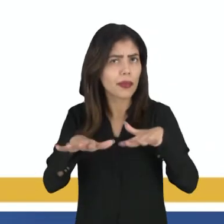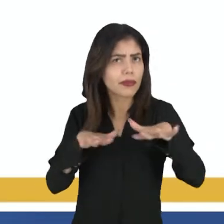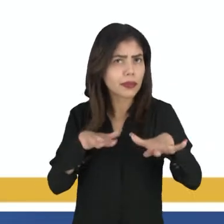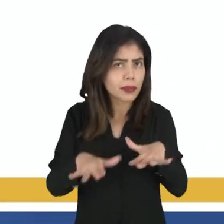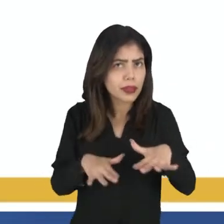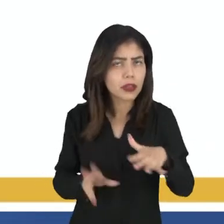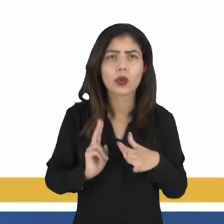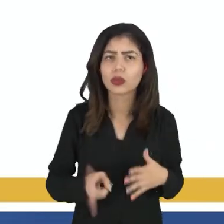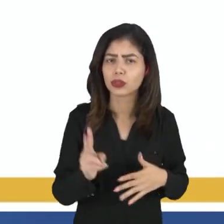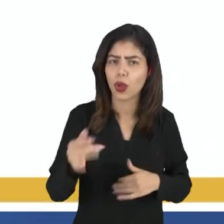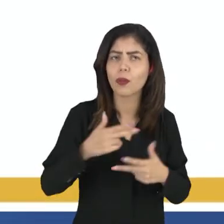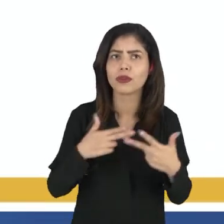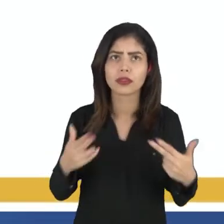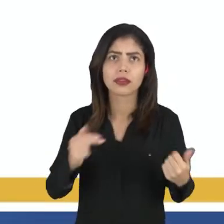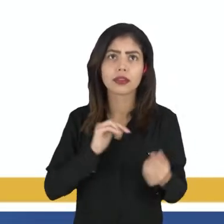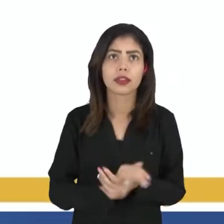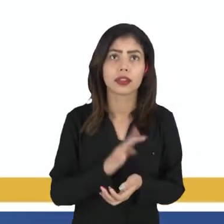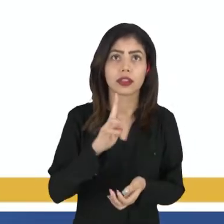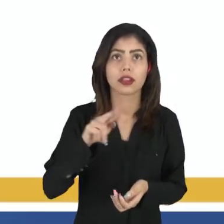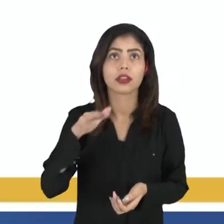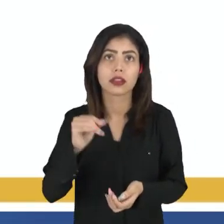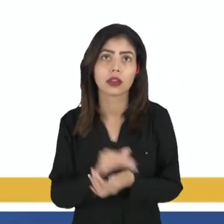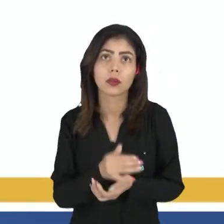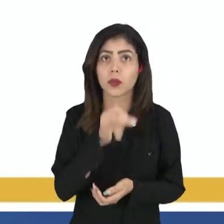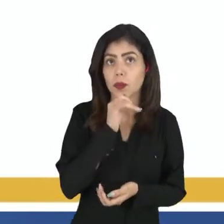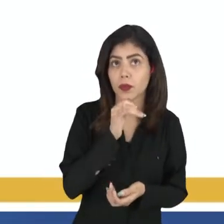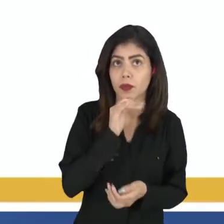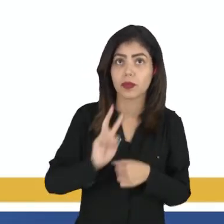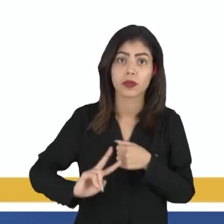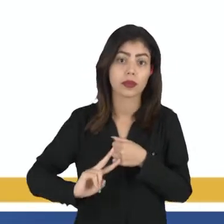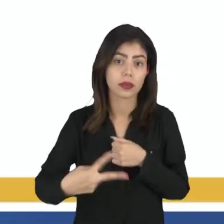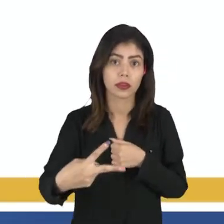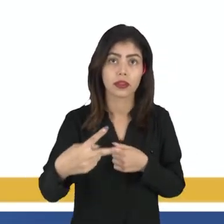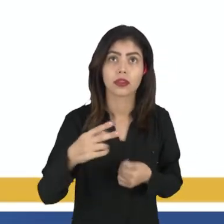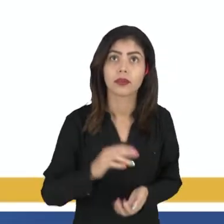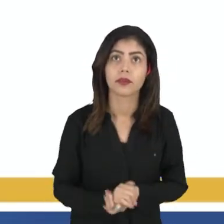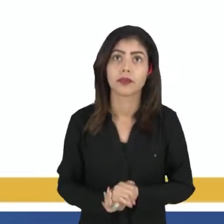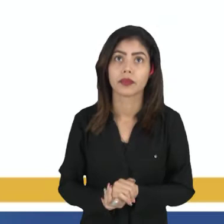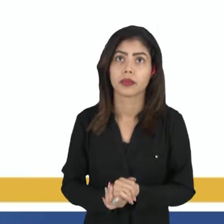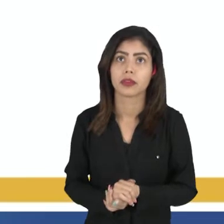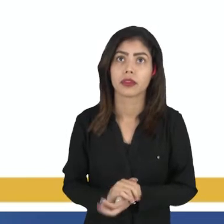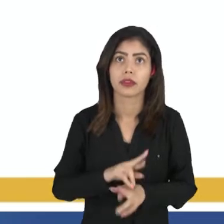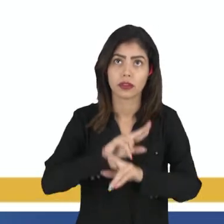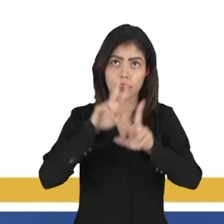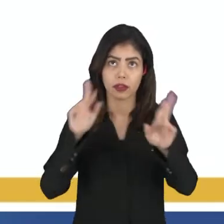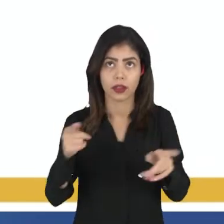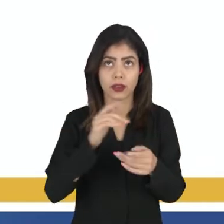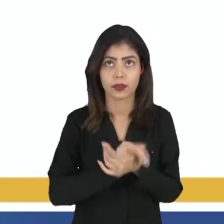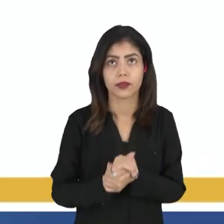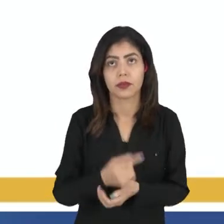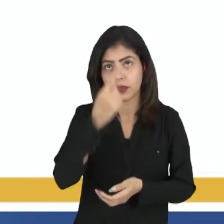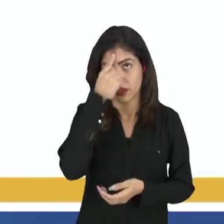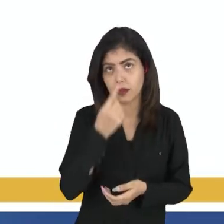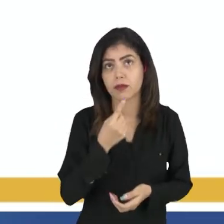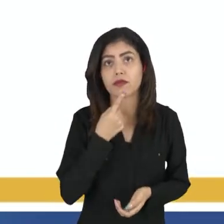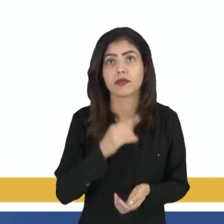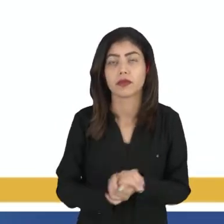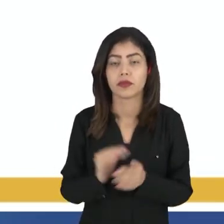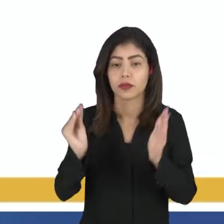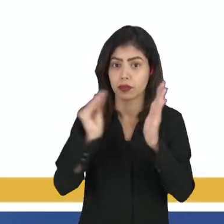movimento contínuo com objetos estáticos por meio da sequência de uma série de imagens